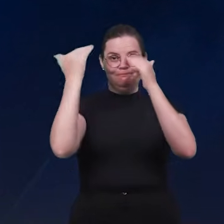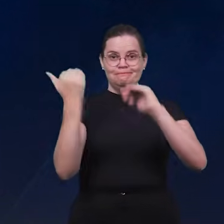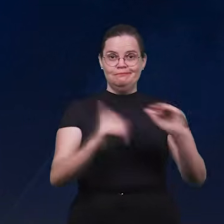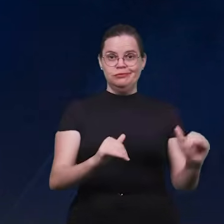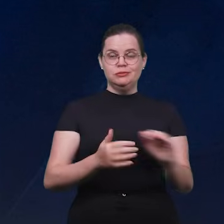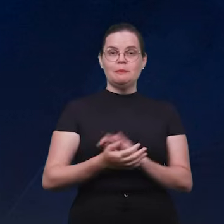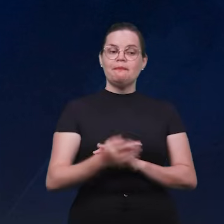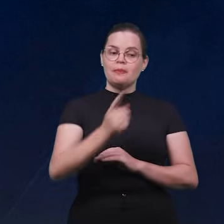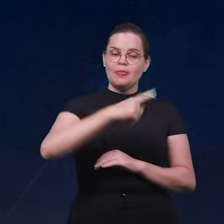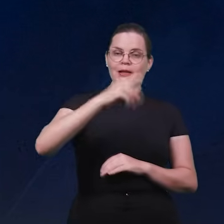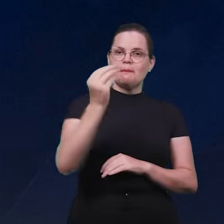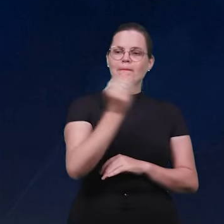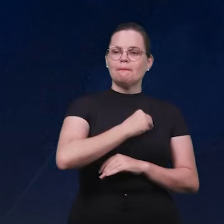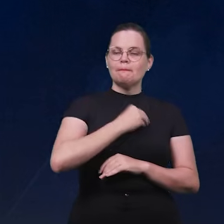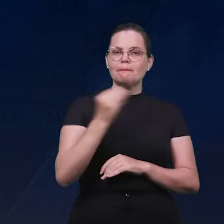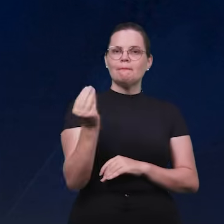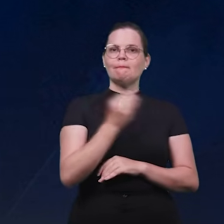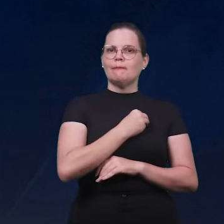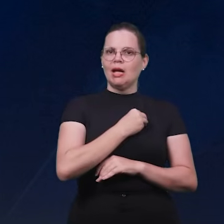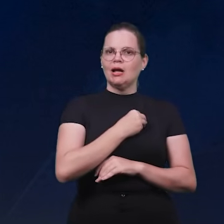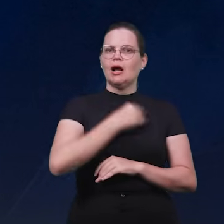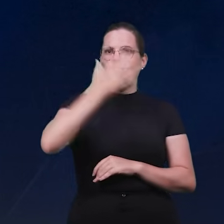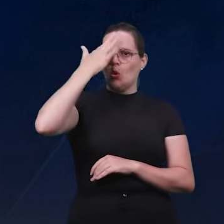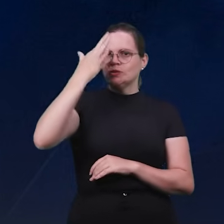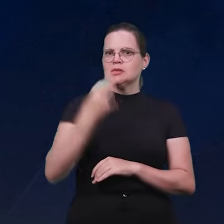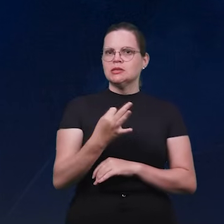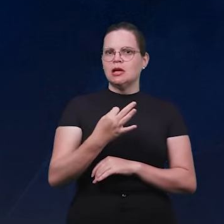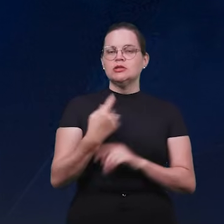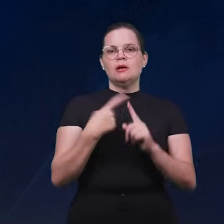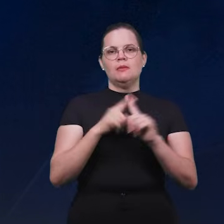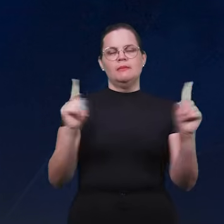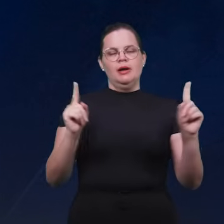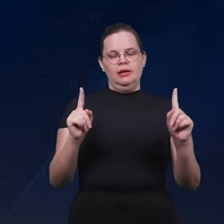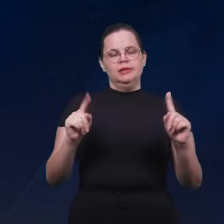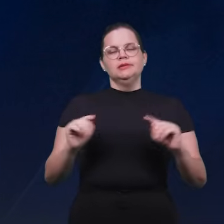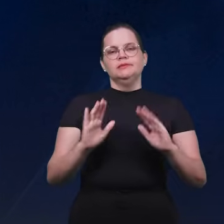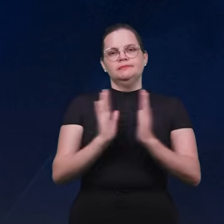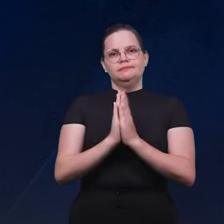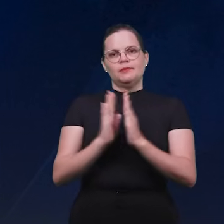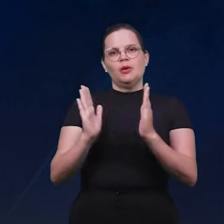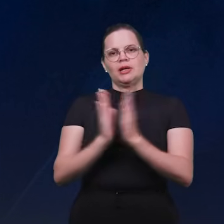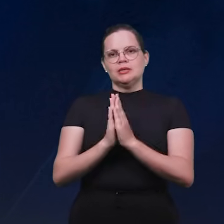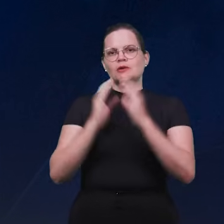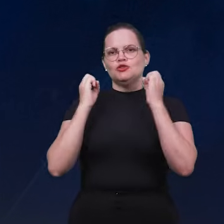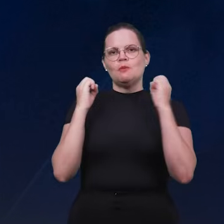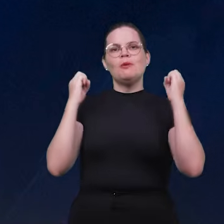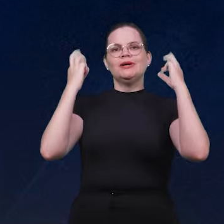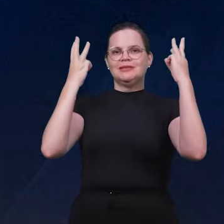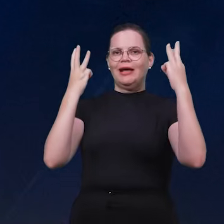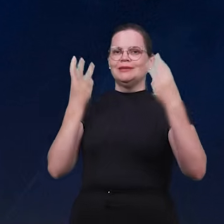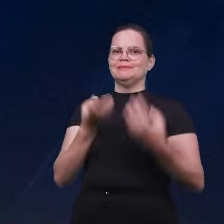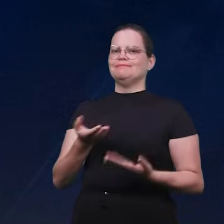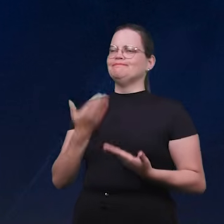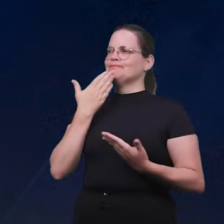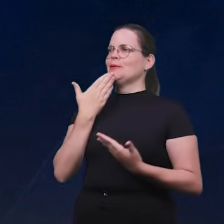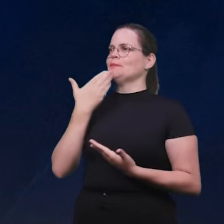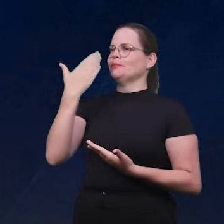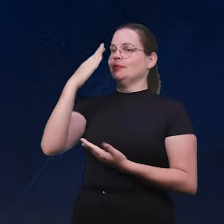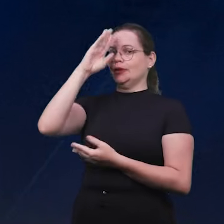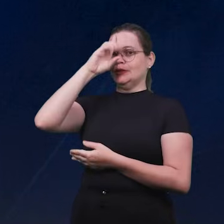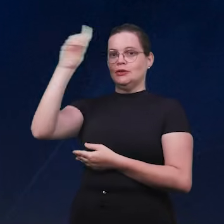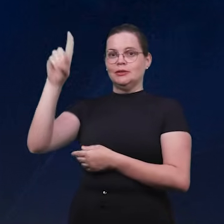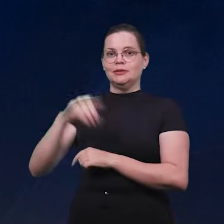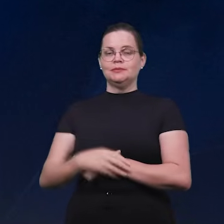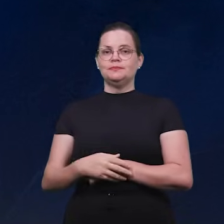grande transgressão que eles cometeram, Moisés intercede por eles diante de Deus, porque tal